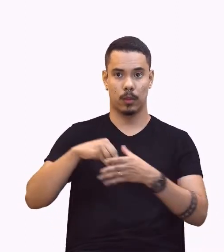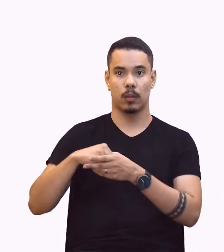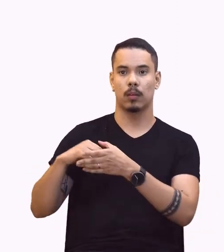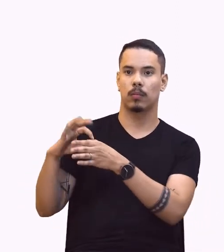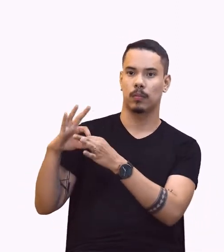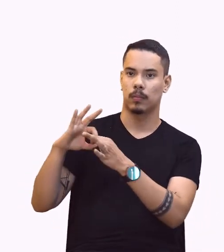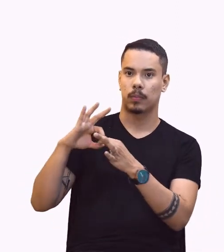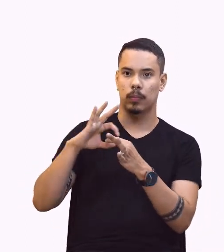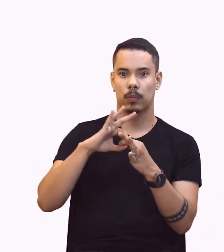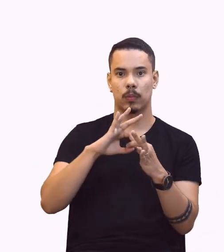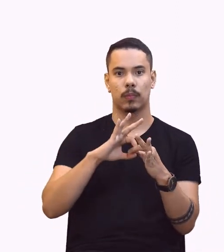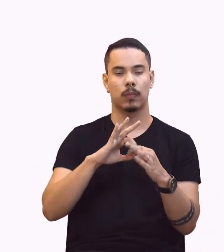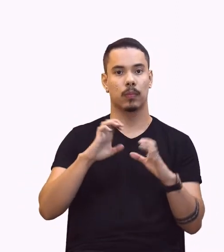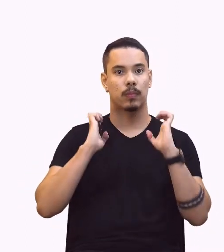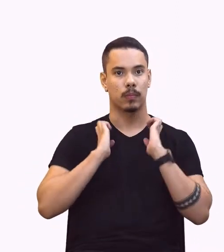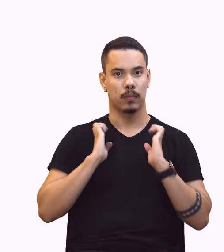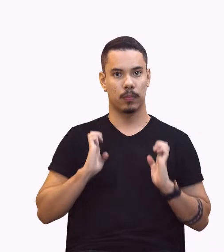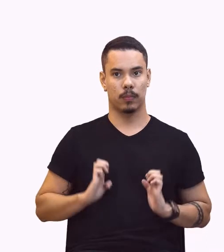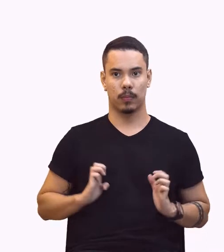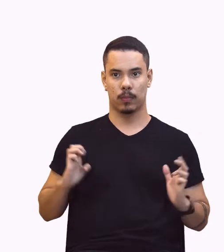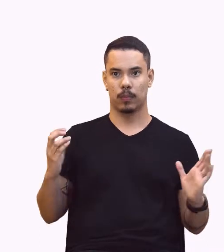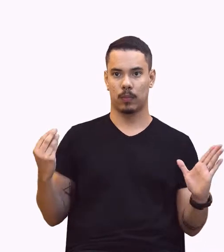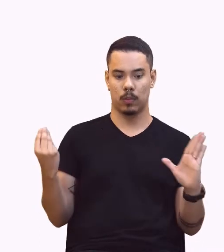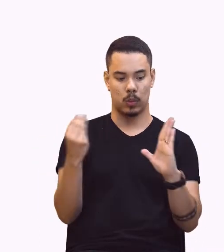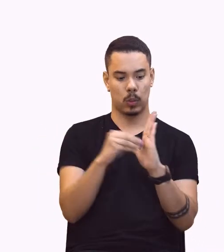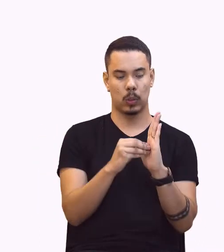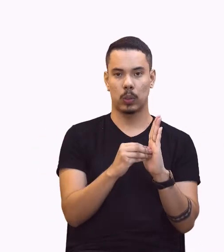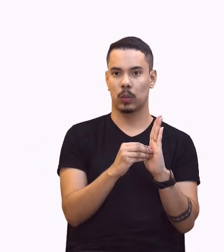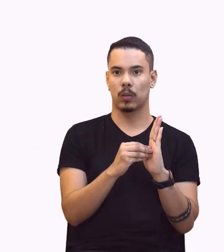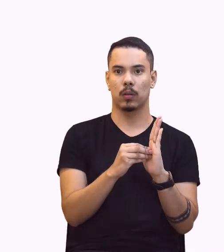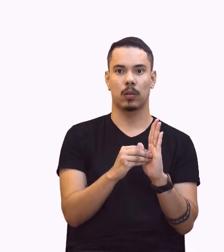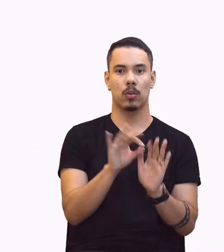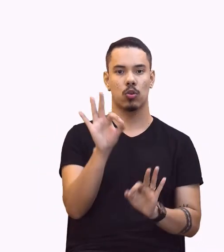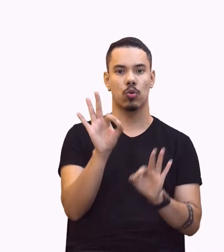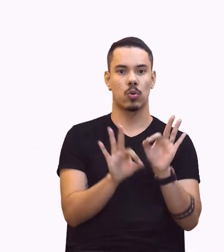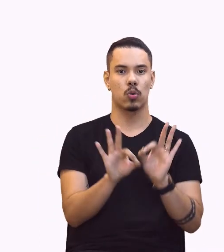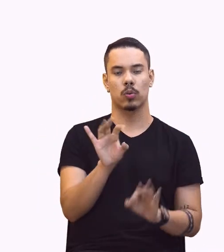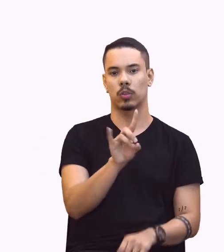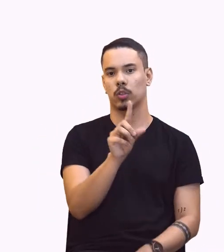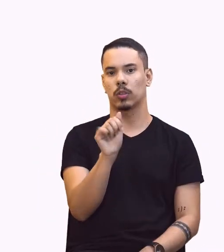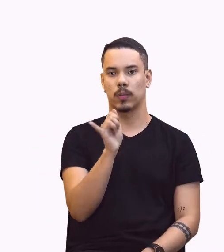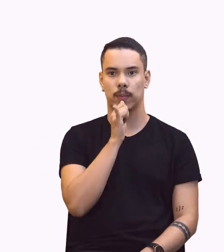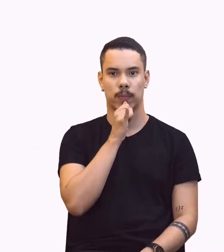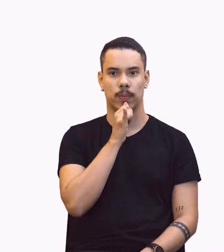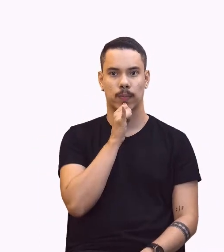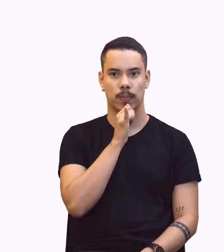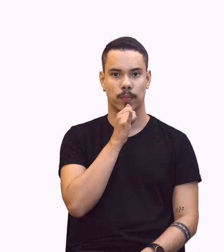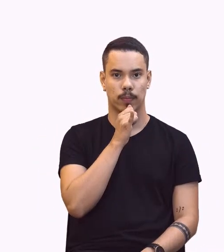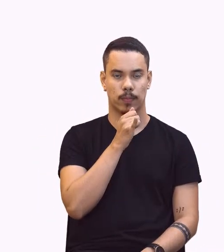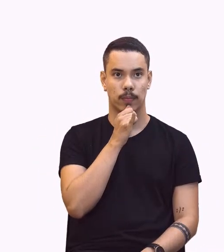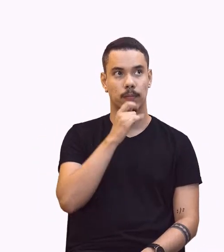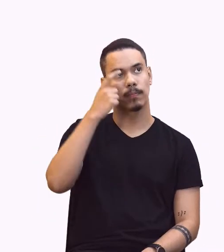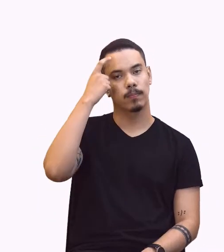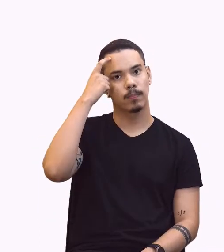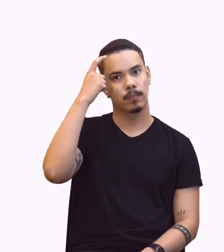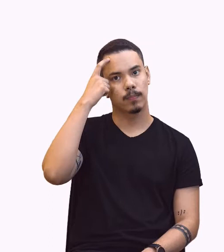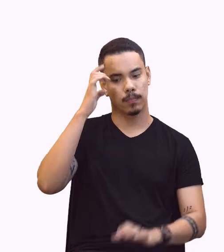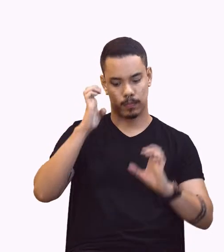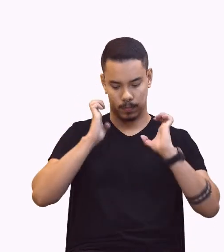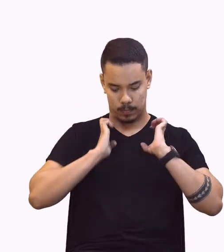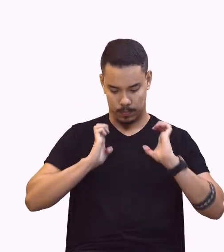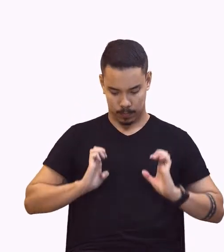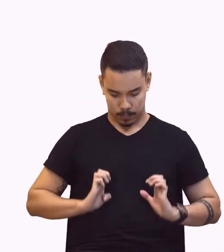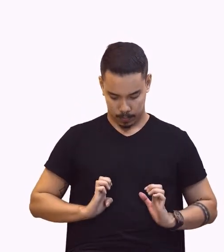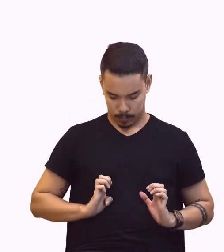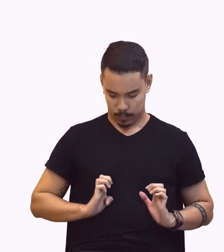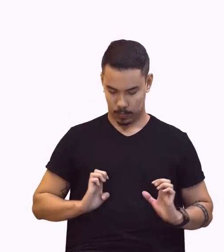aqui, a ética ela foi colocada como a ordem do dia, ou seja, o pensamento ético ele